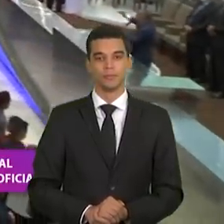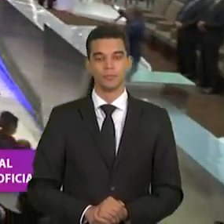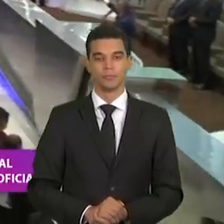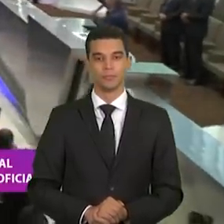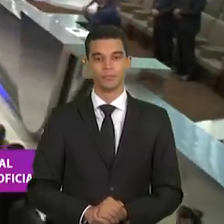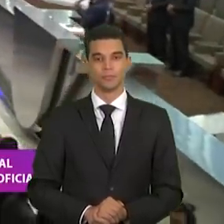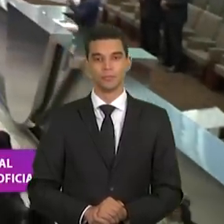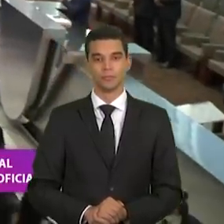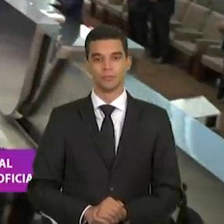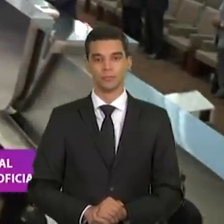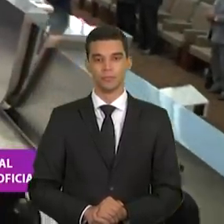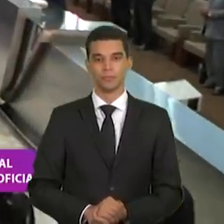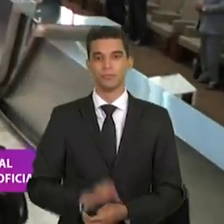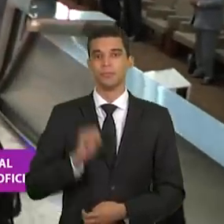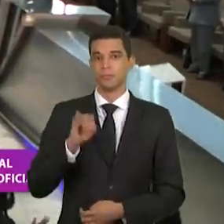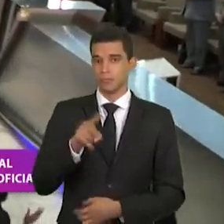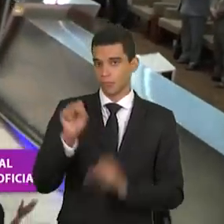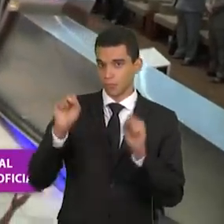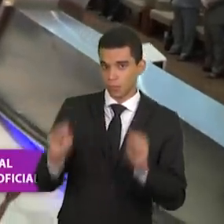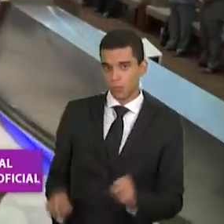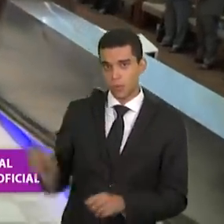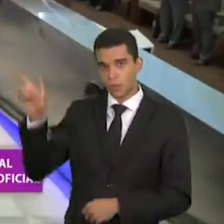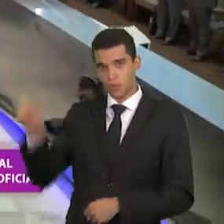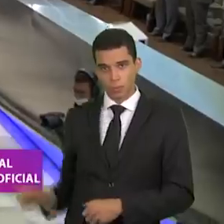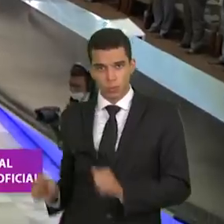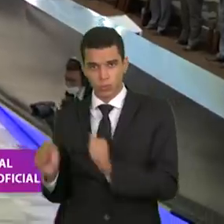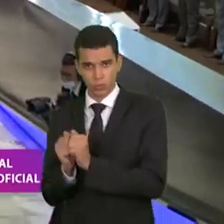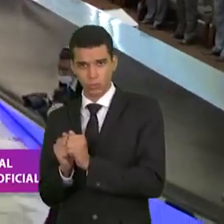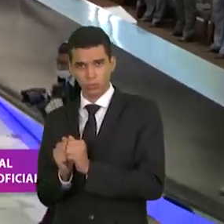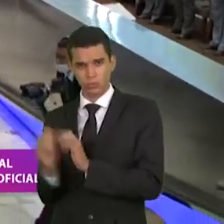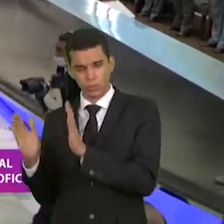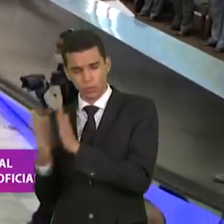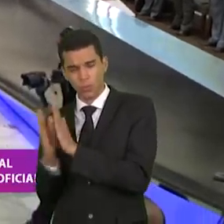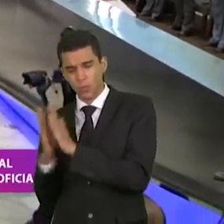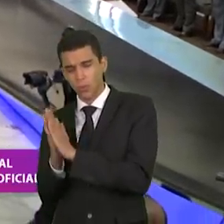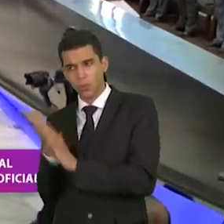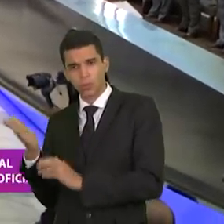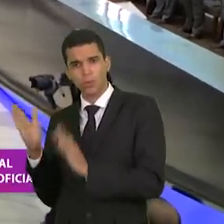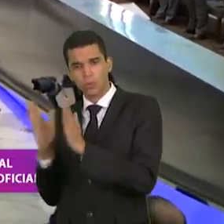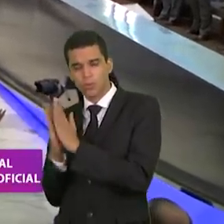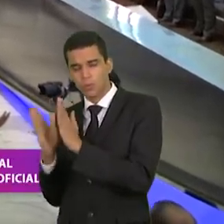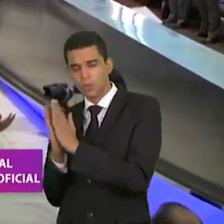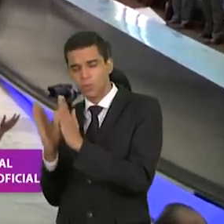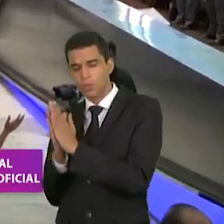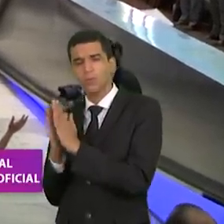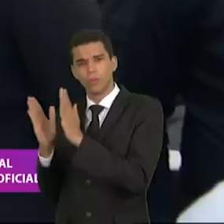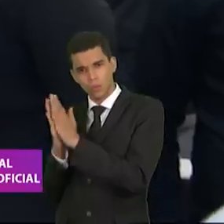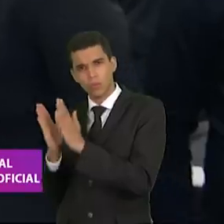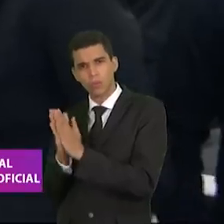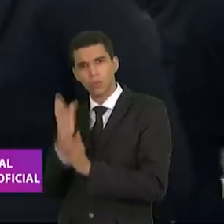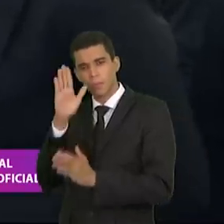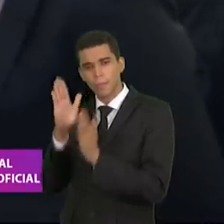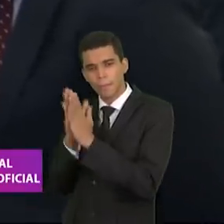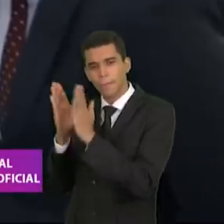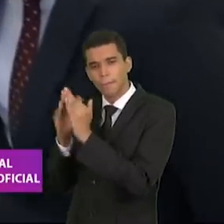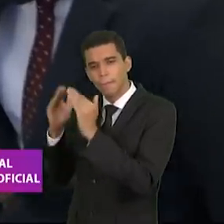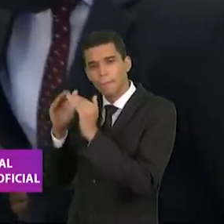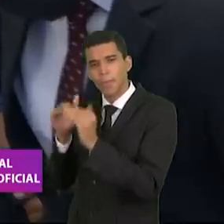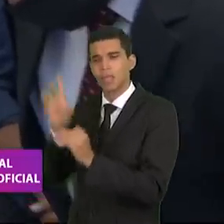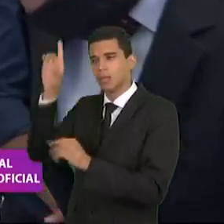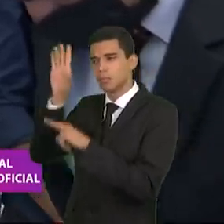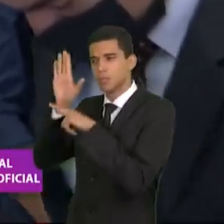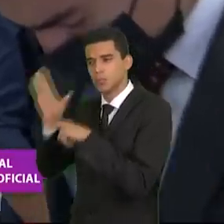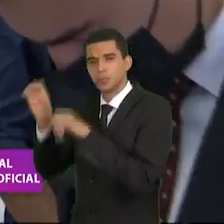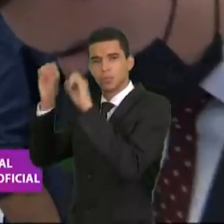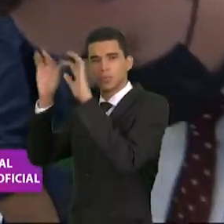Se você puder, ore por quem está perto de você aí agora. Ore, ore agora, interceda por quem estará ao seu